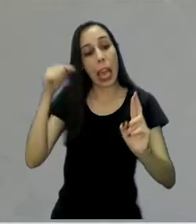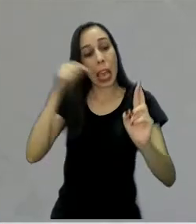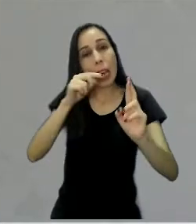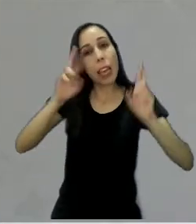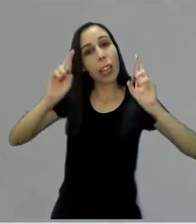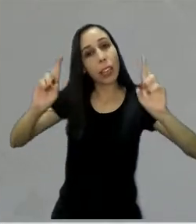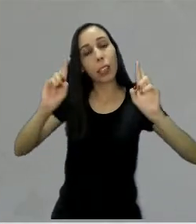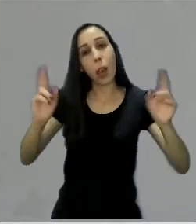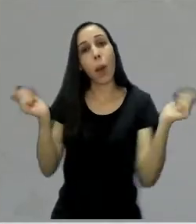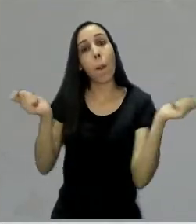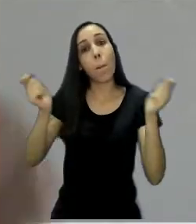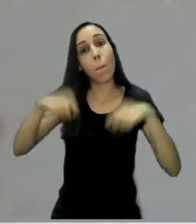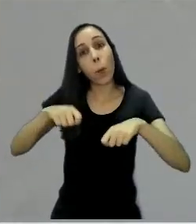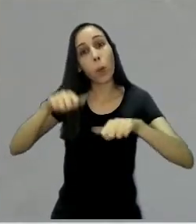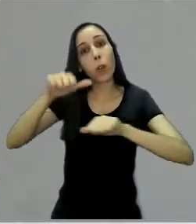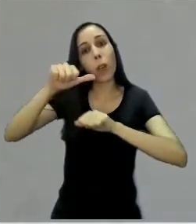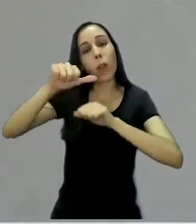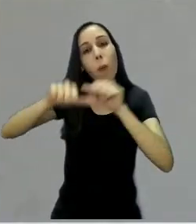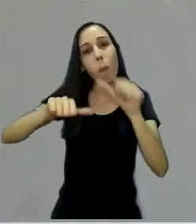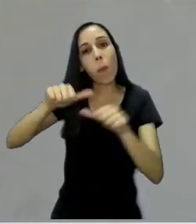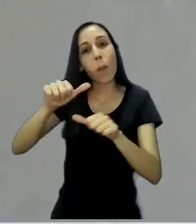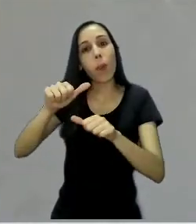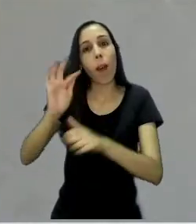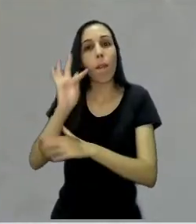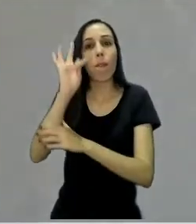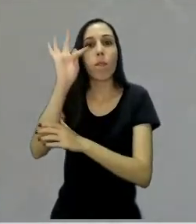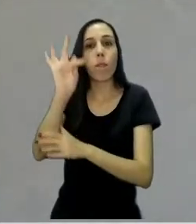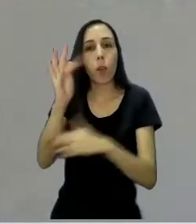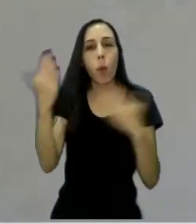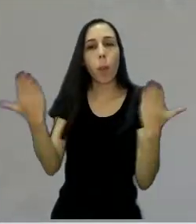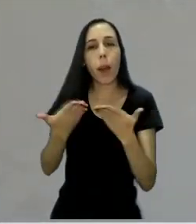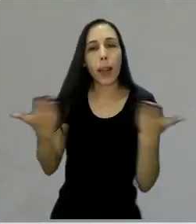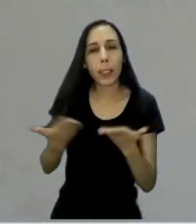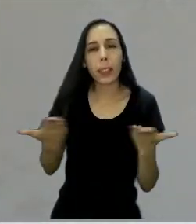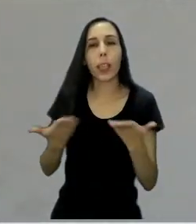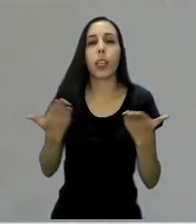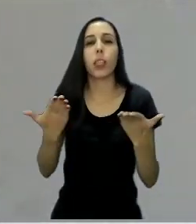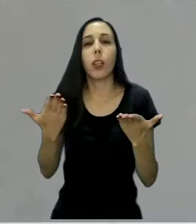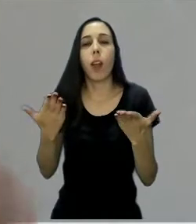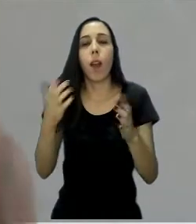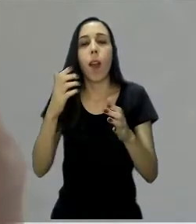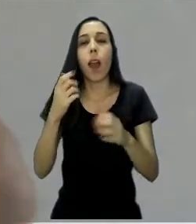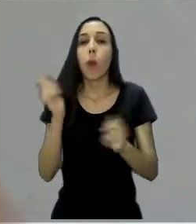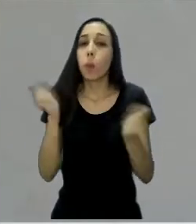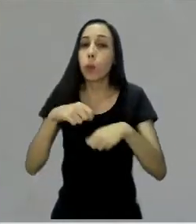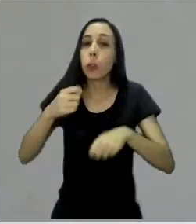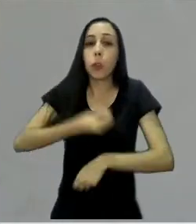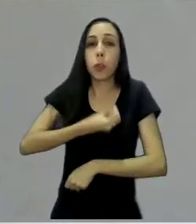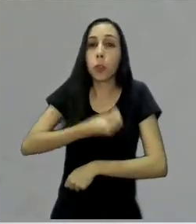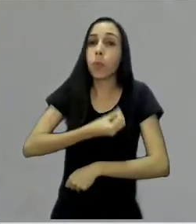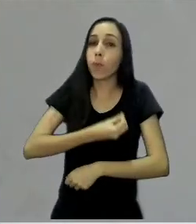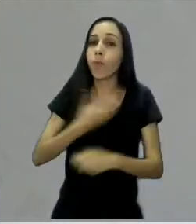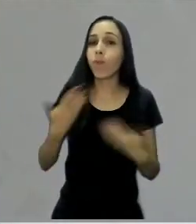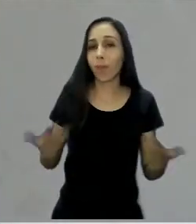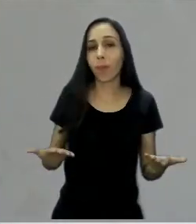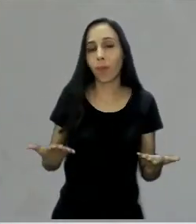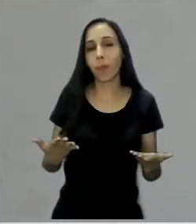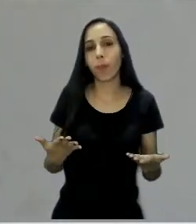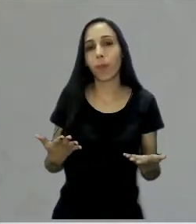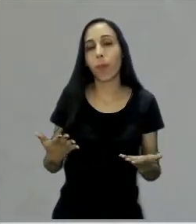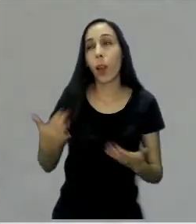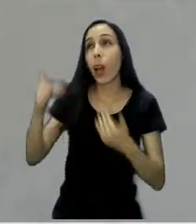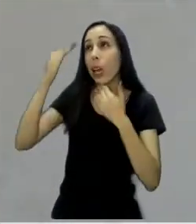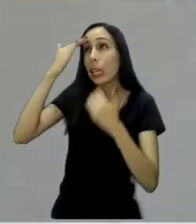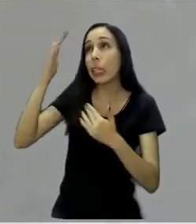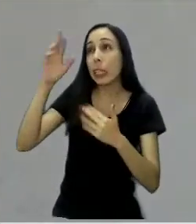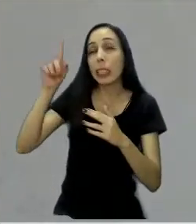essa esperança torna vivível o nosso presente. Torna vivível a nossa vida.